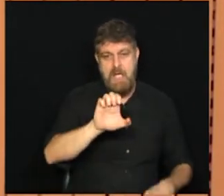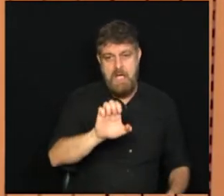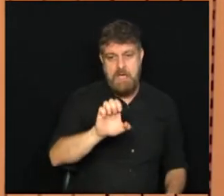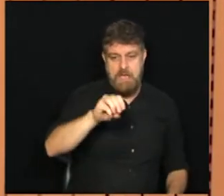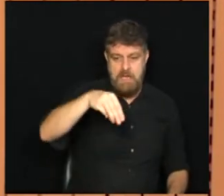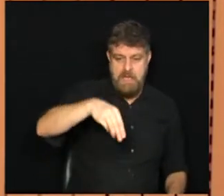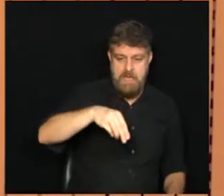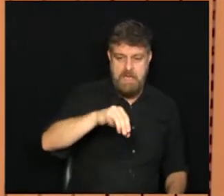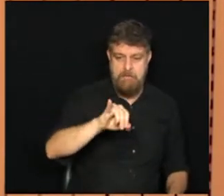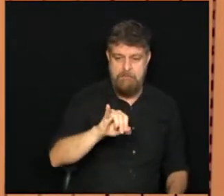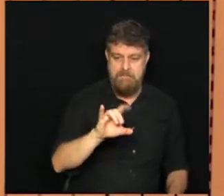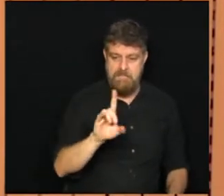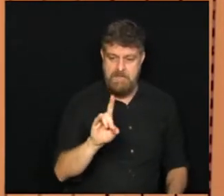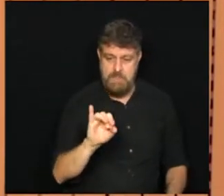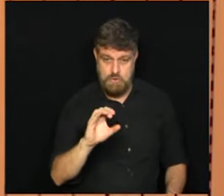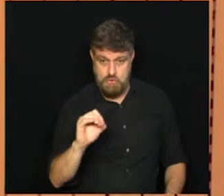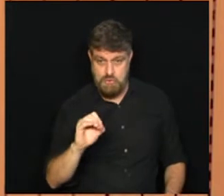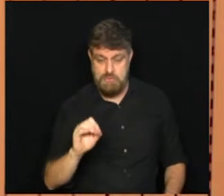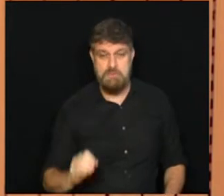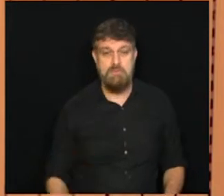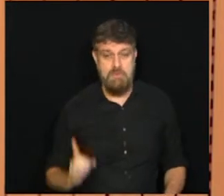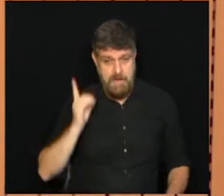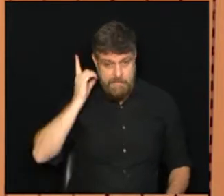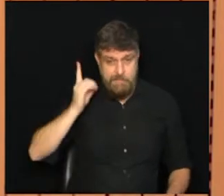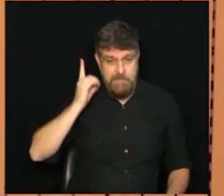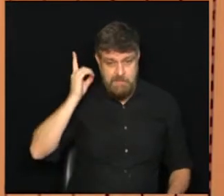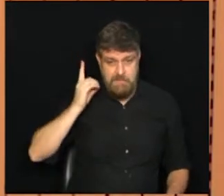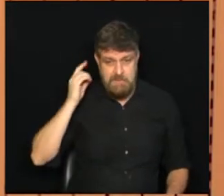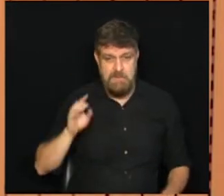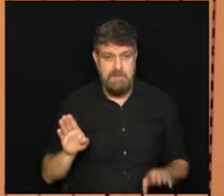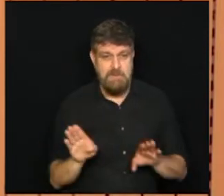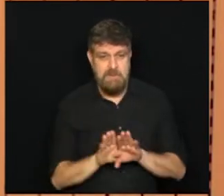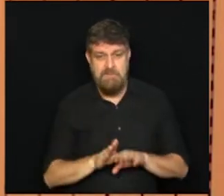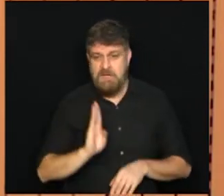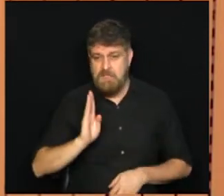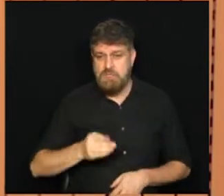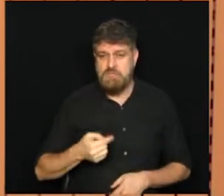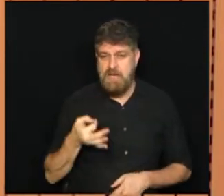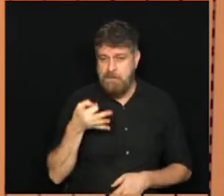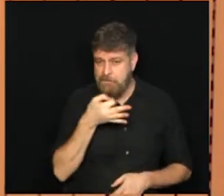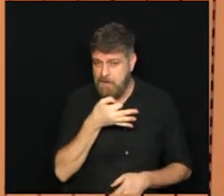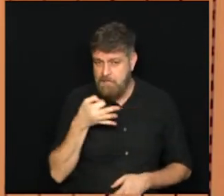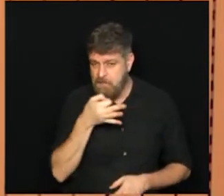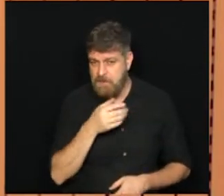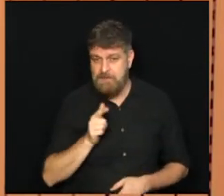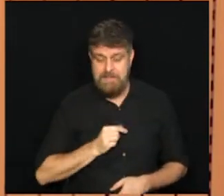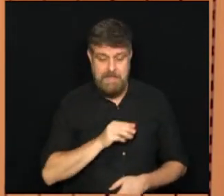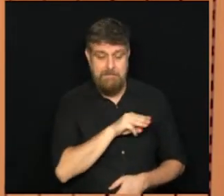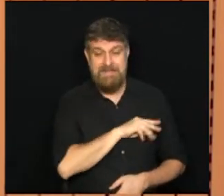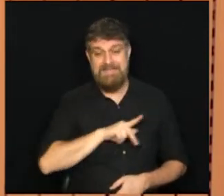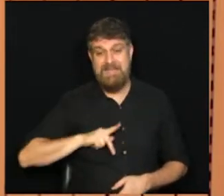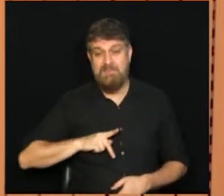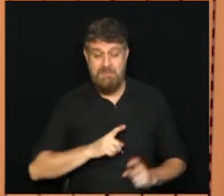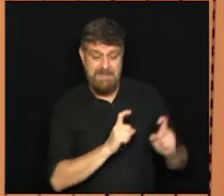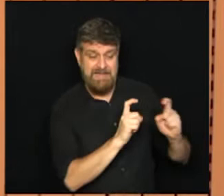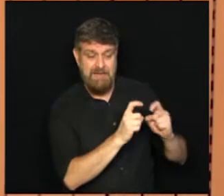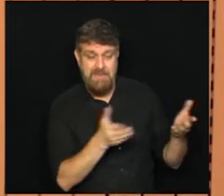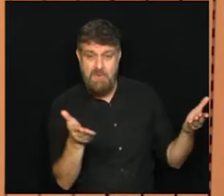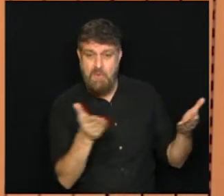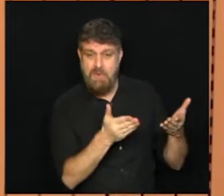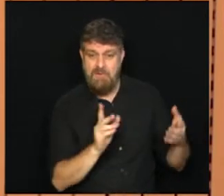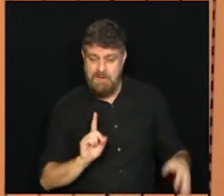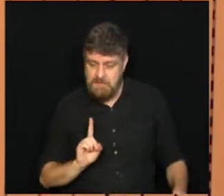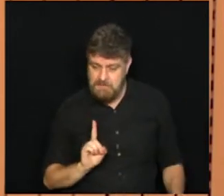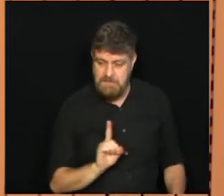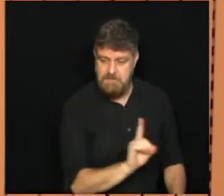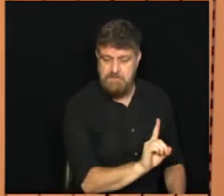A gente conversou um pouquinho sobre o caso, os advogados acabaram de sair porque tem uma reunião com o Ministério Público, né? O Dimitri